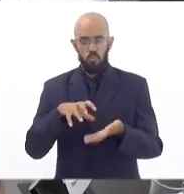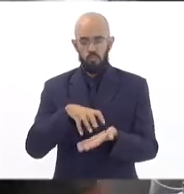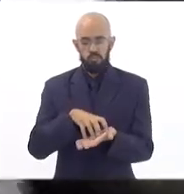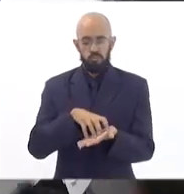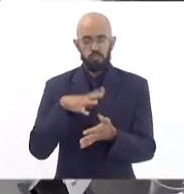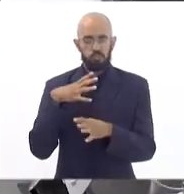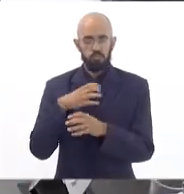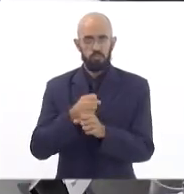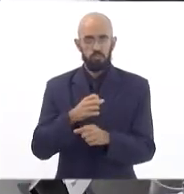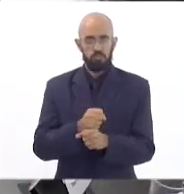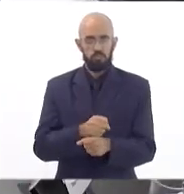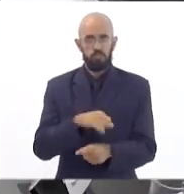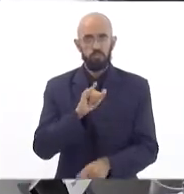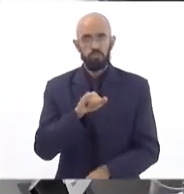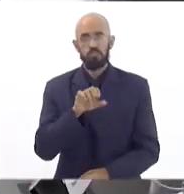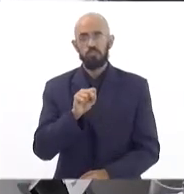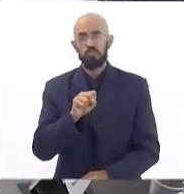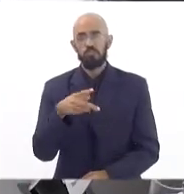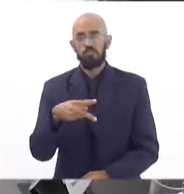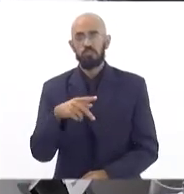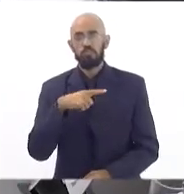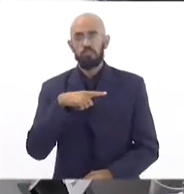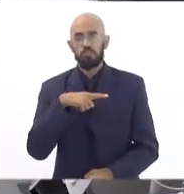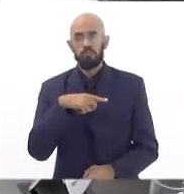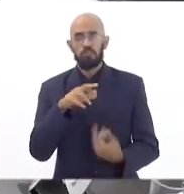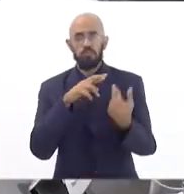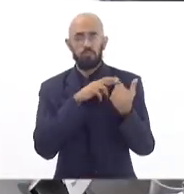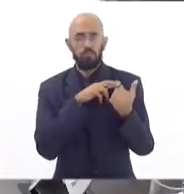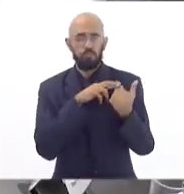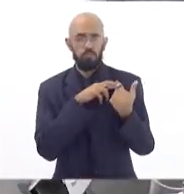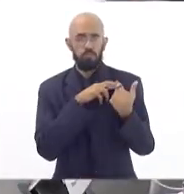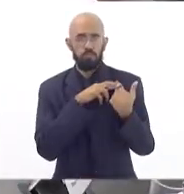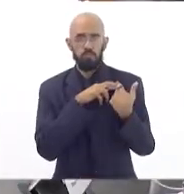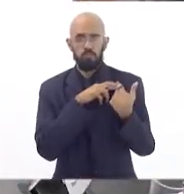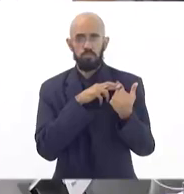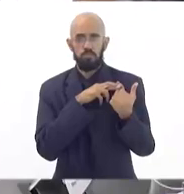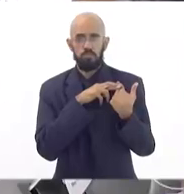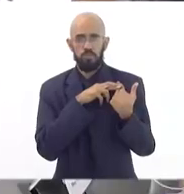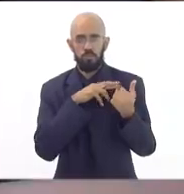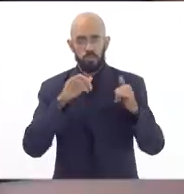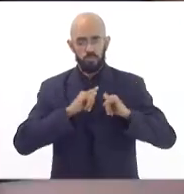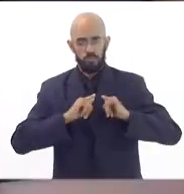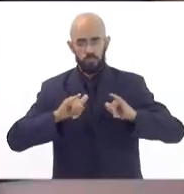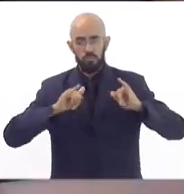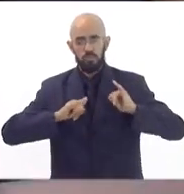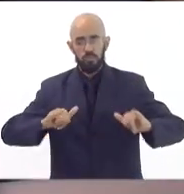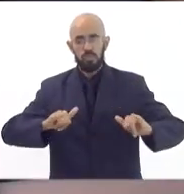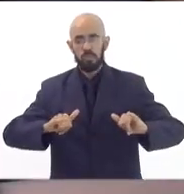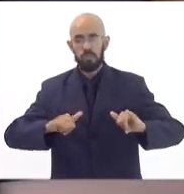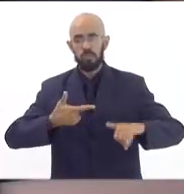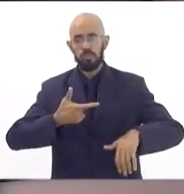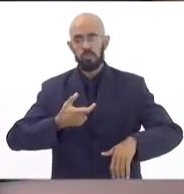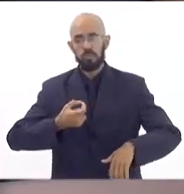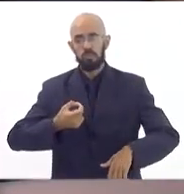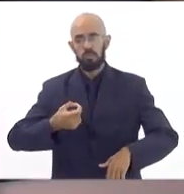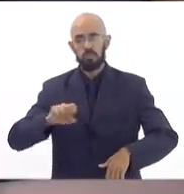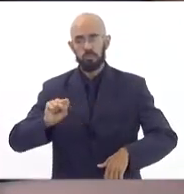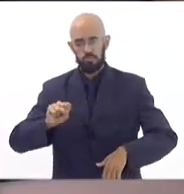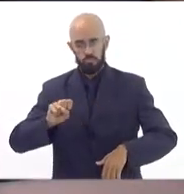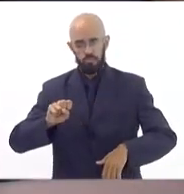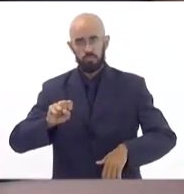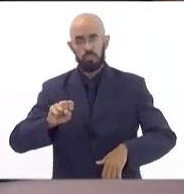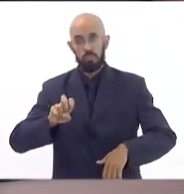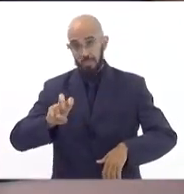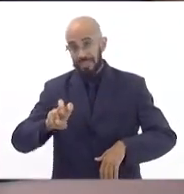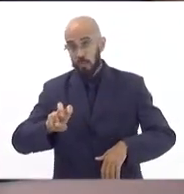o efetivamente ganha essa alcunha de responsável pela consolidação e divulgação no ano de2005 a gente consegue fazer